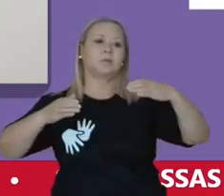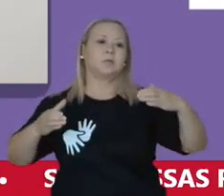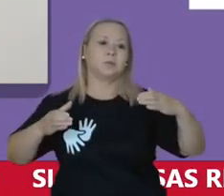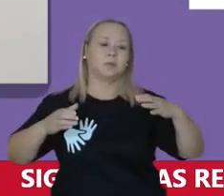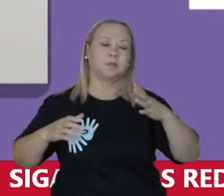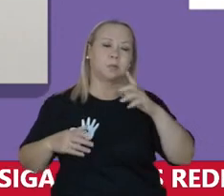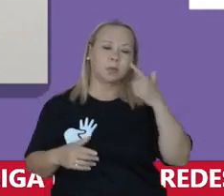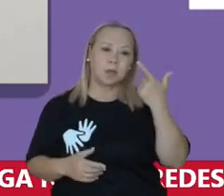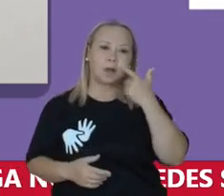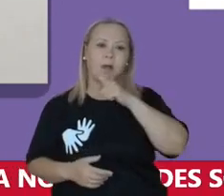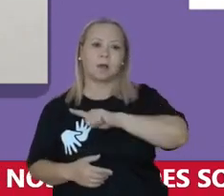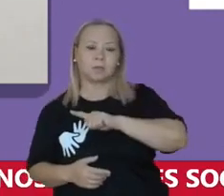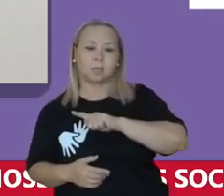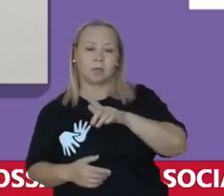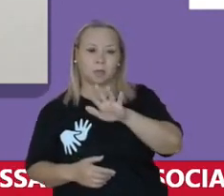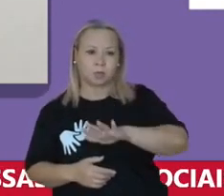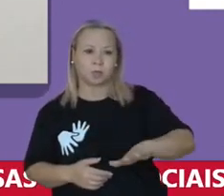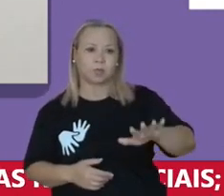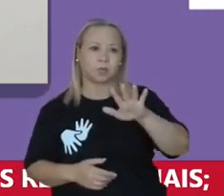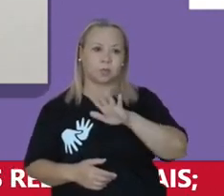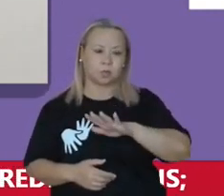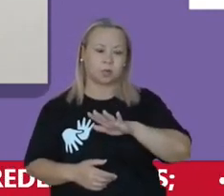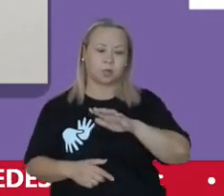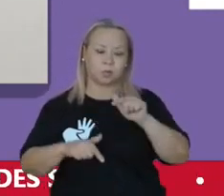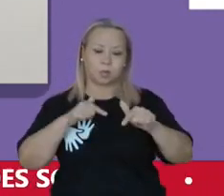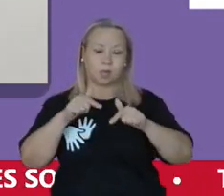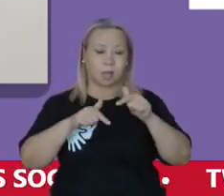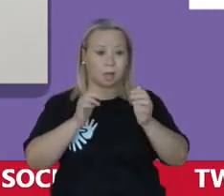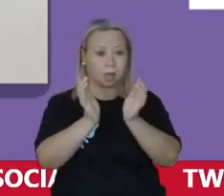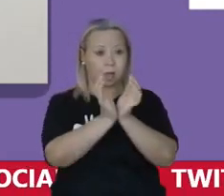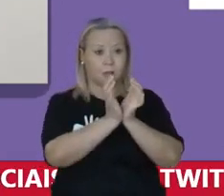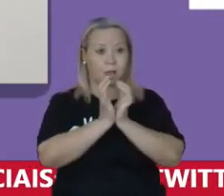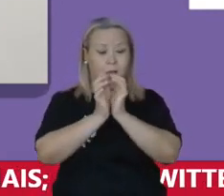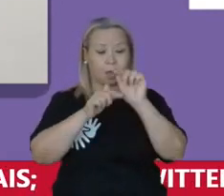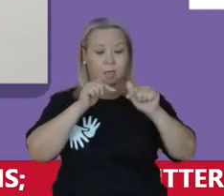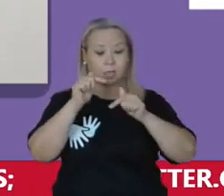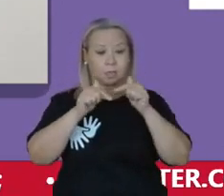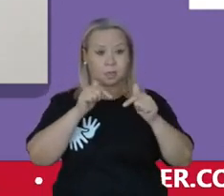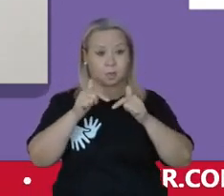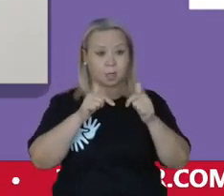ao conjunto da sociedade, conjunto da classe trabalhadora,